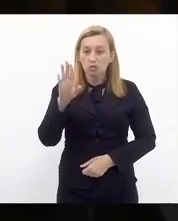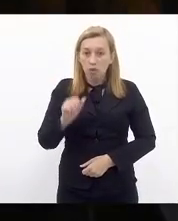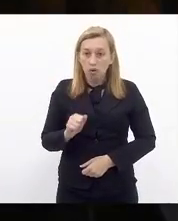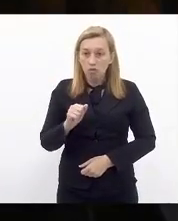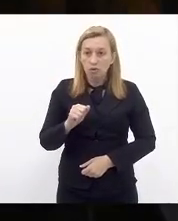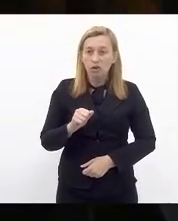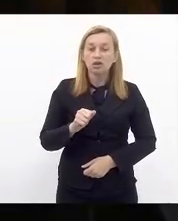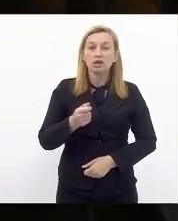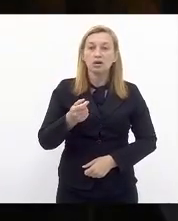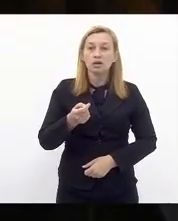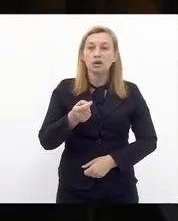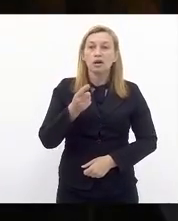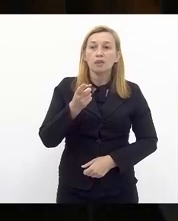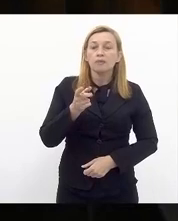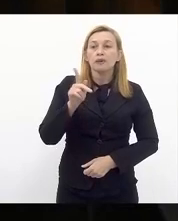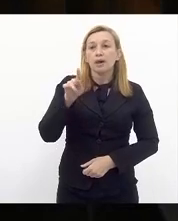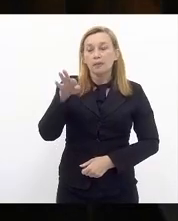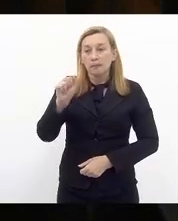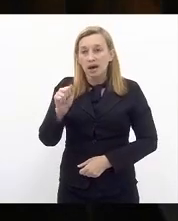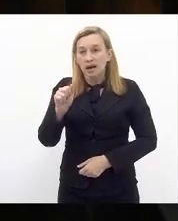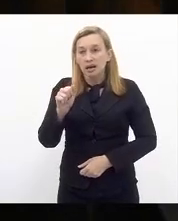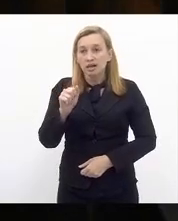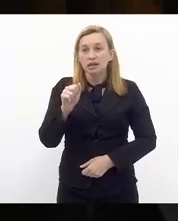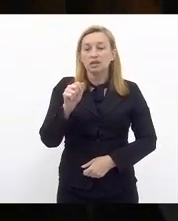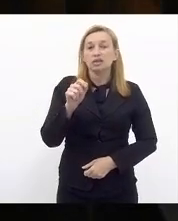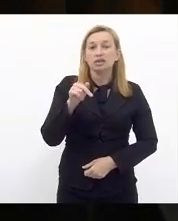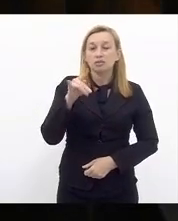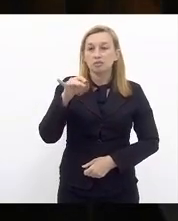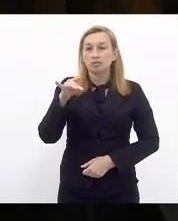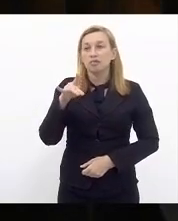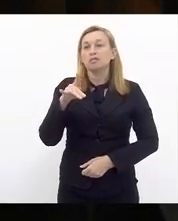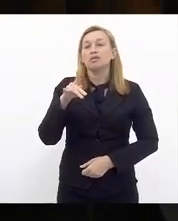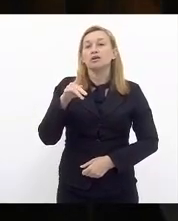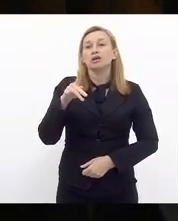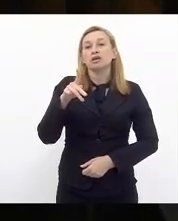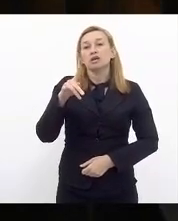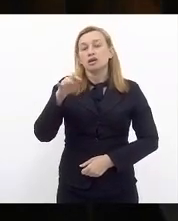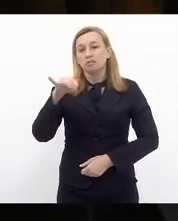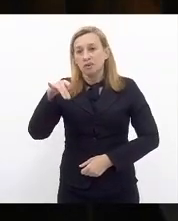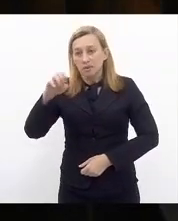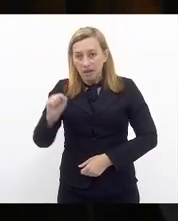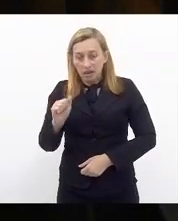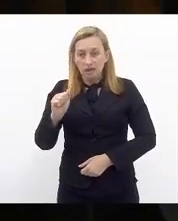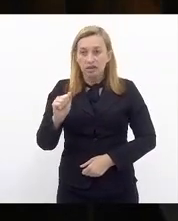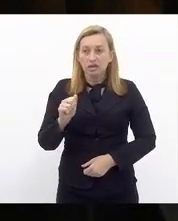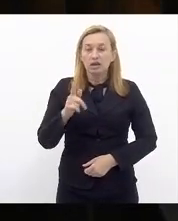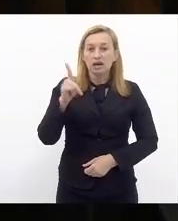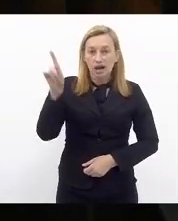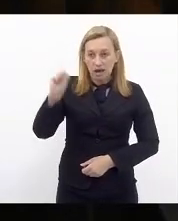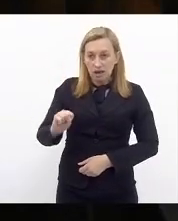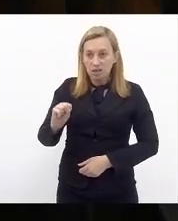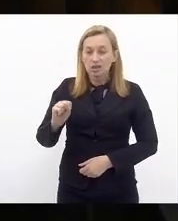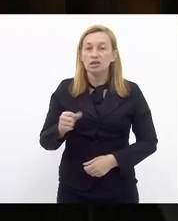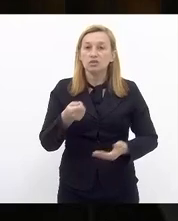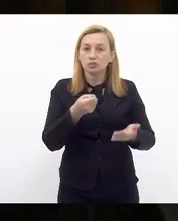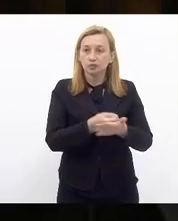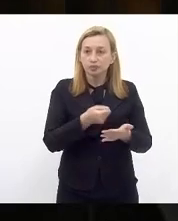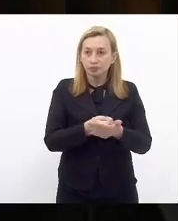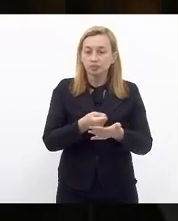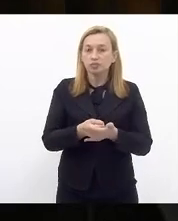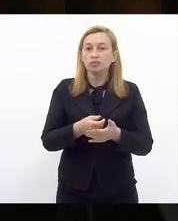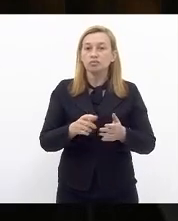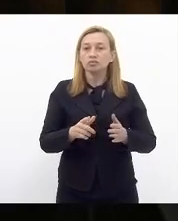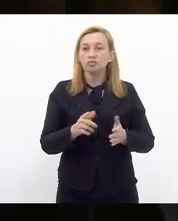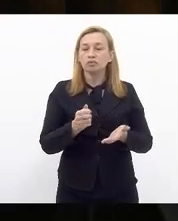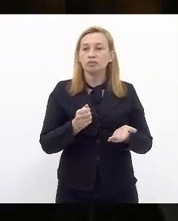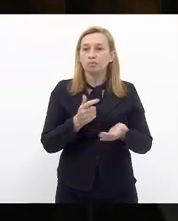balas de borracha gás de pimenta Mas voltamos para que o estado pudesse aderir aquele momento regime botar as contas